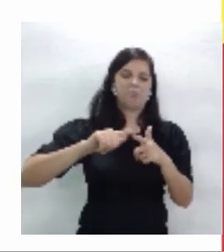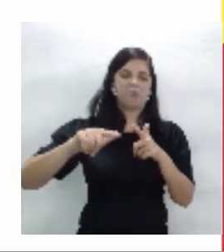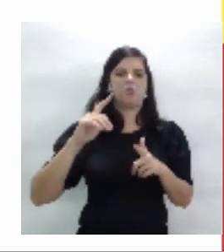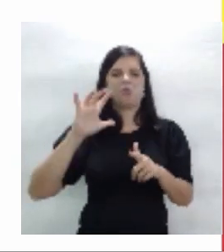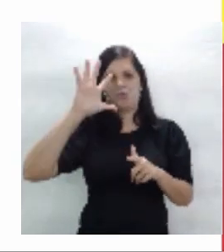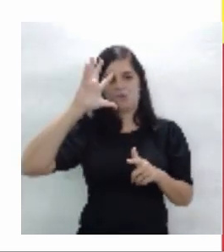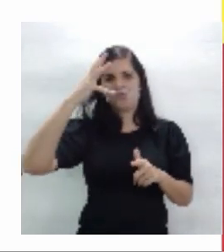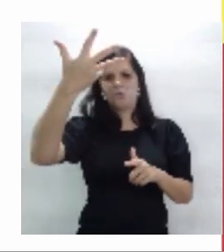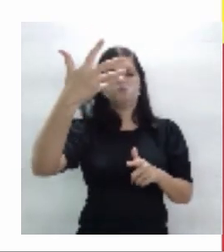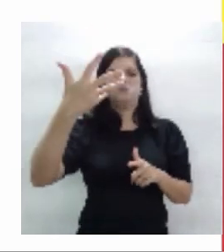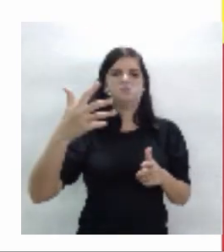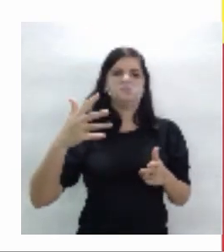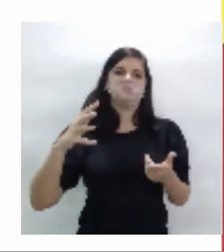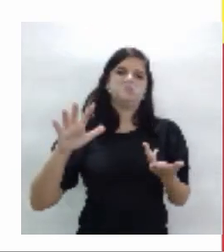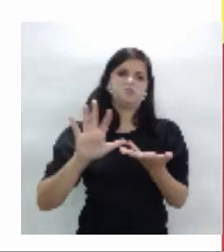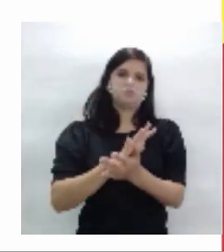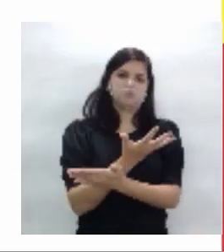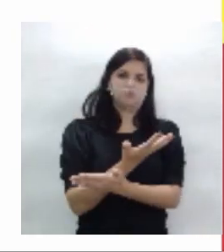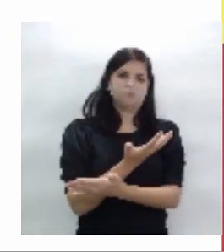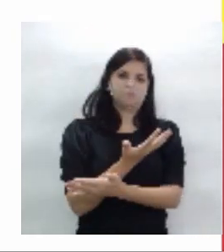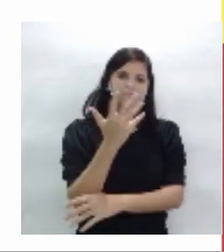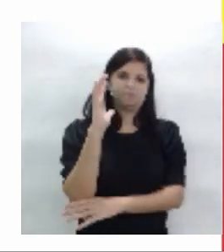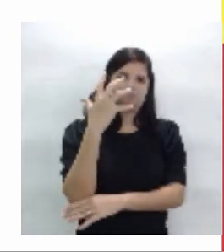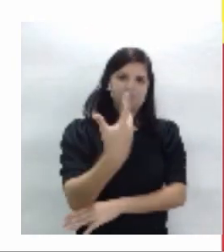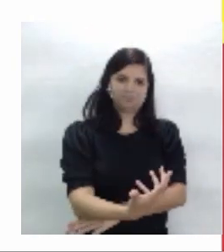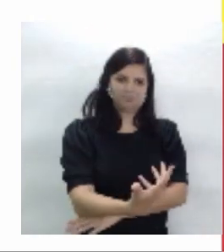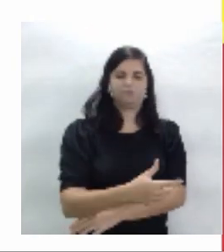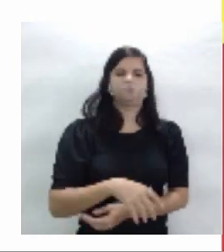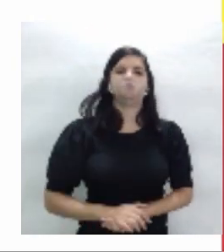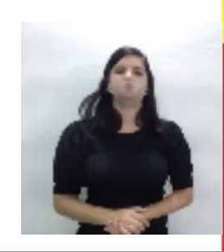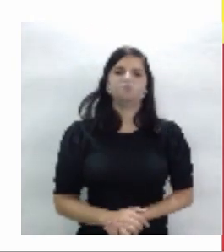consequentes do desmatamento, tá?